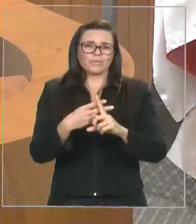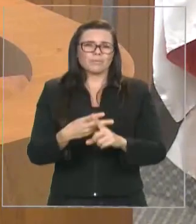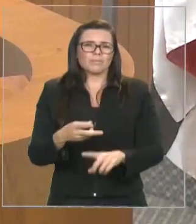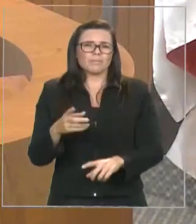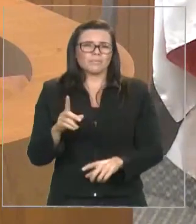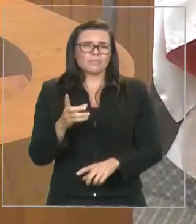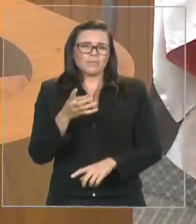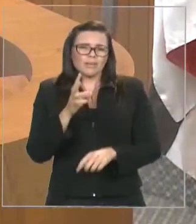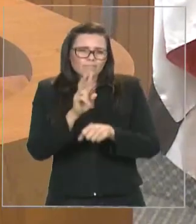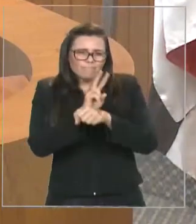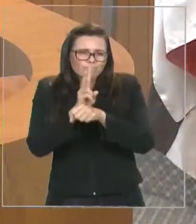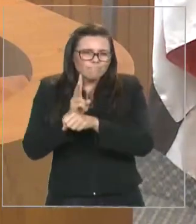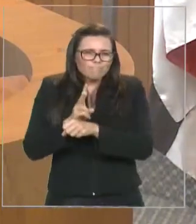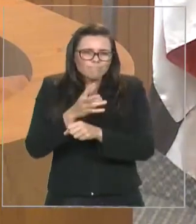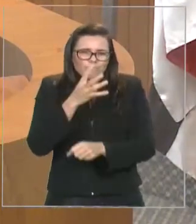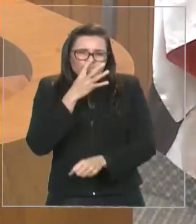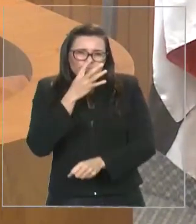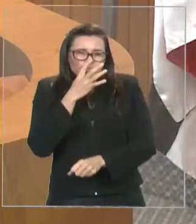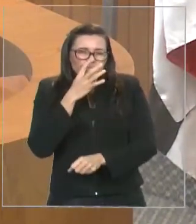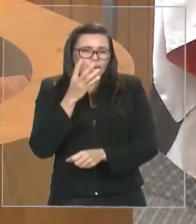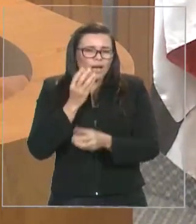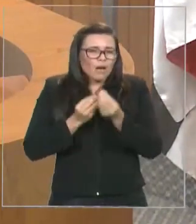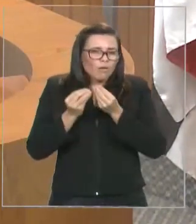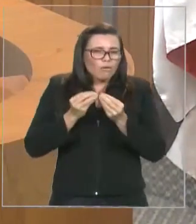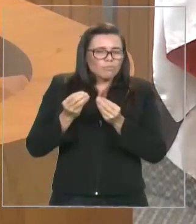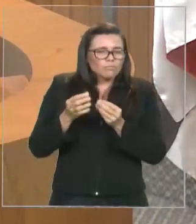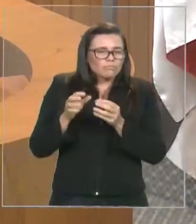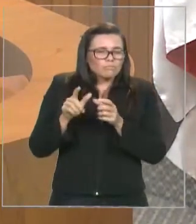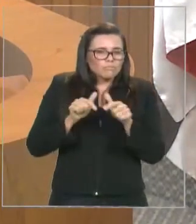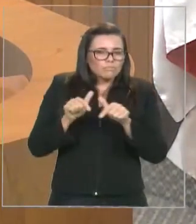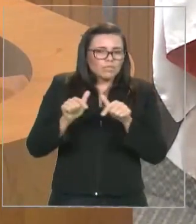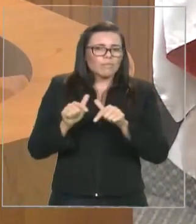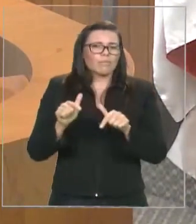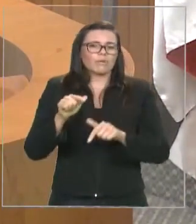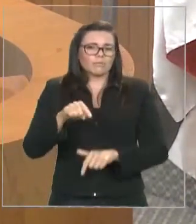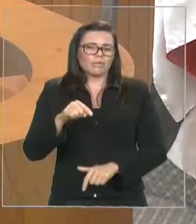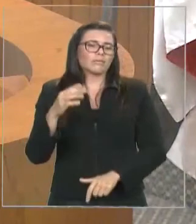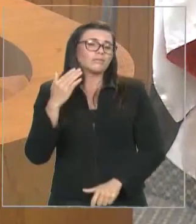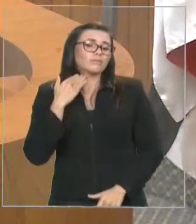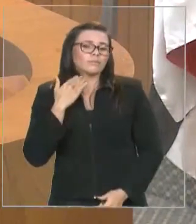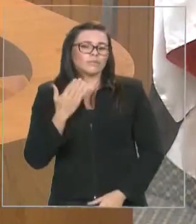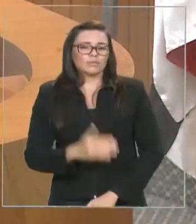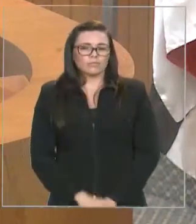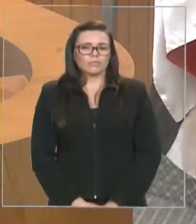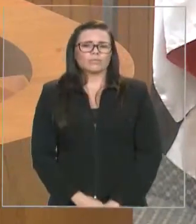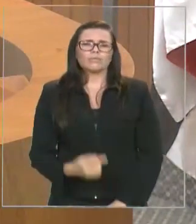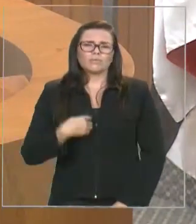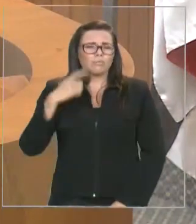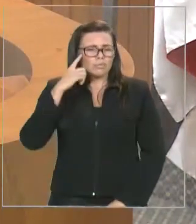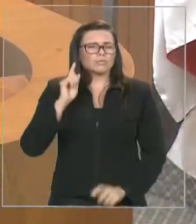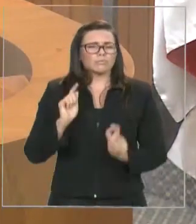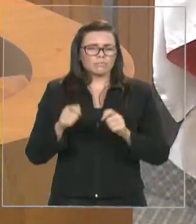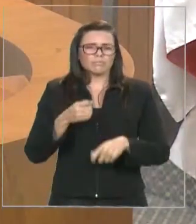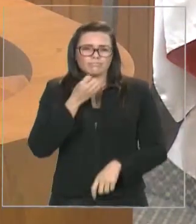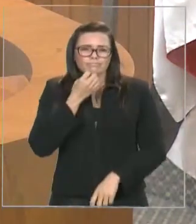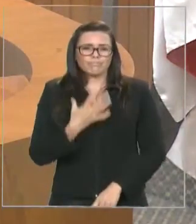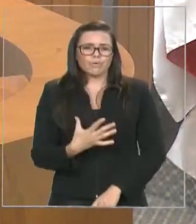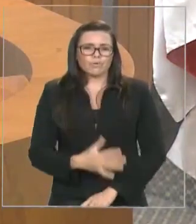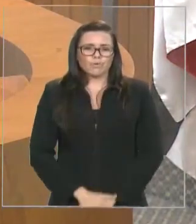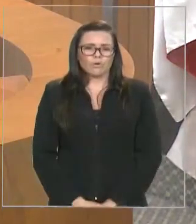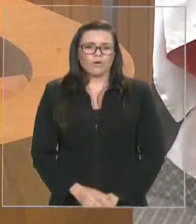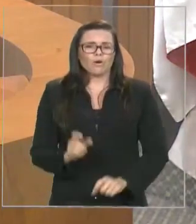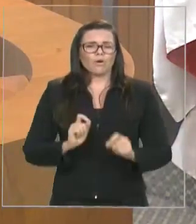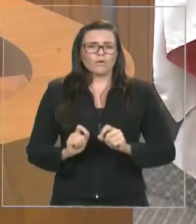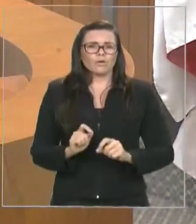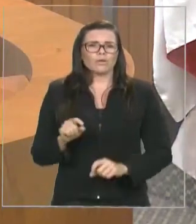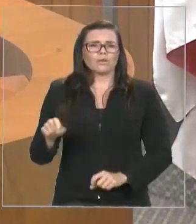trabalhar nesses dois lados, tanto na questão de procurar os estabelecimentos para eles darem soluções, melhorar o atendimento e, na outro